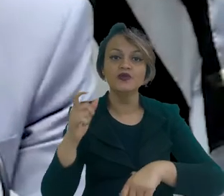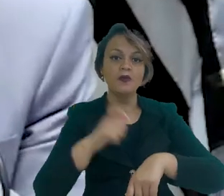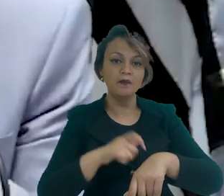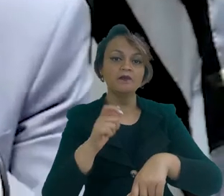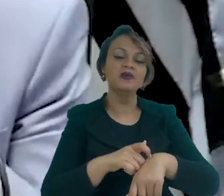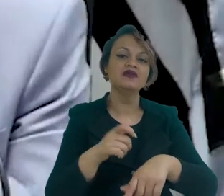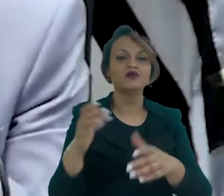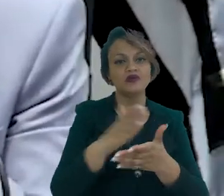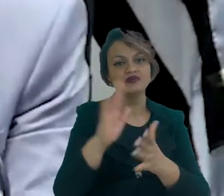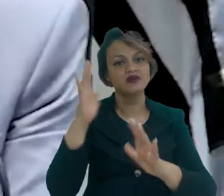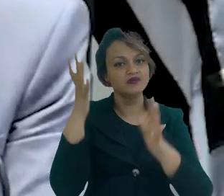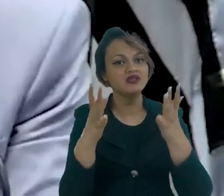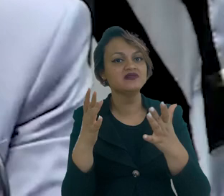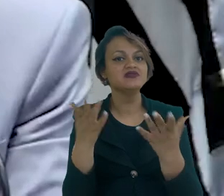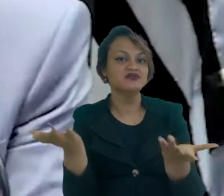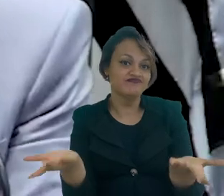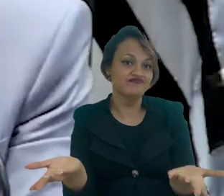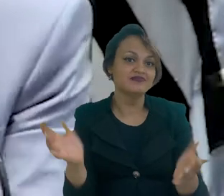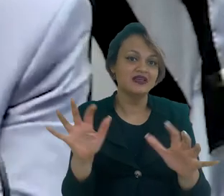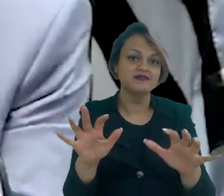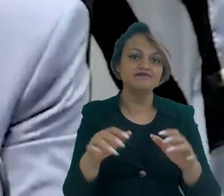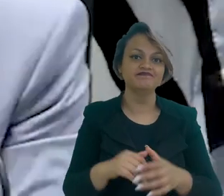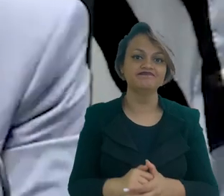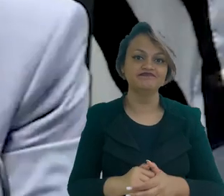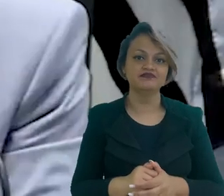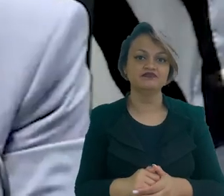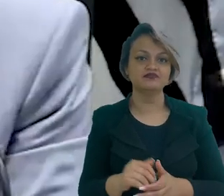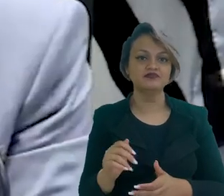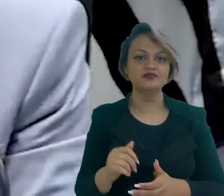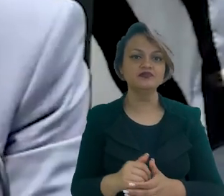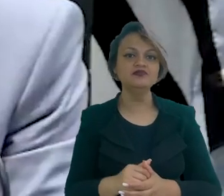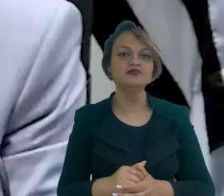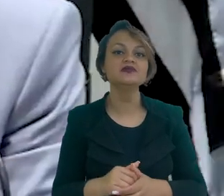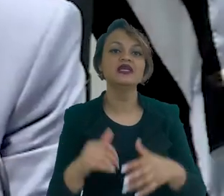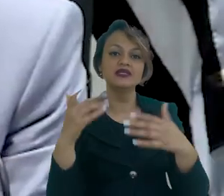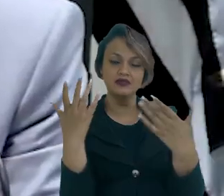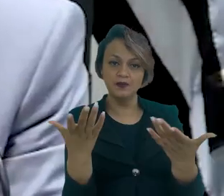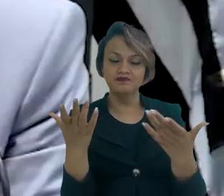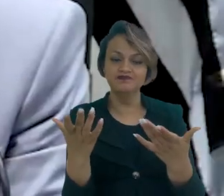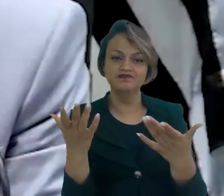abertura um sistema aberto de certo momento também é proposital